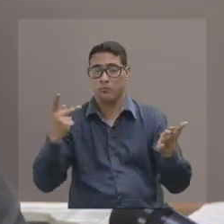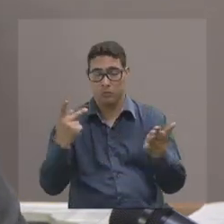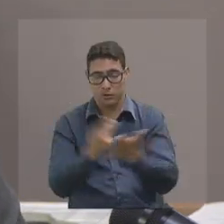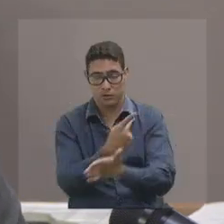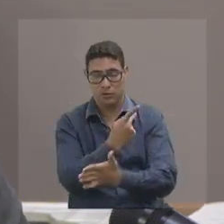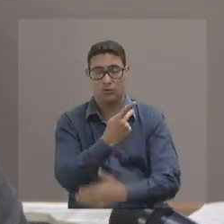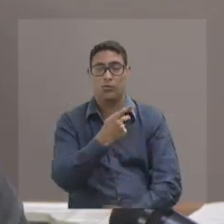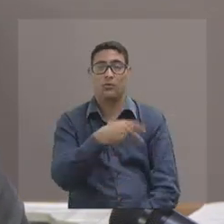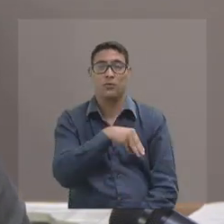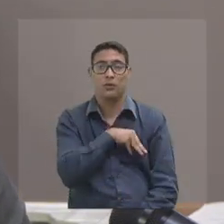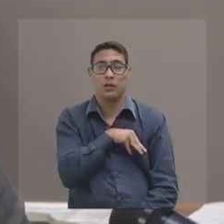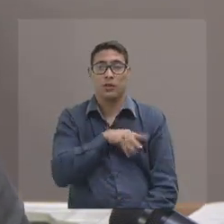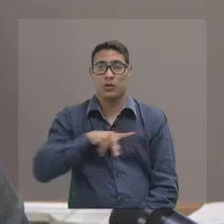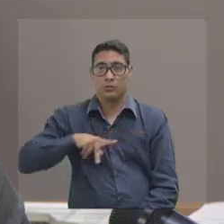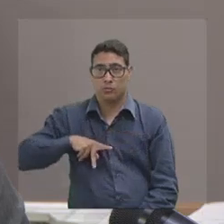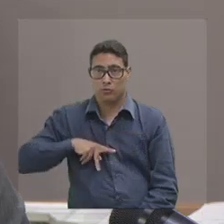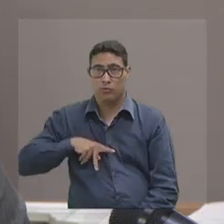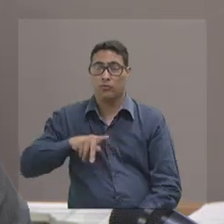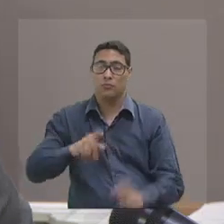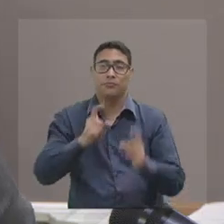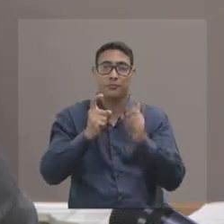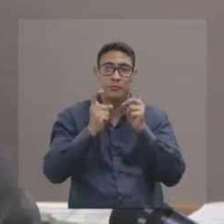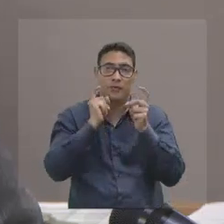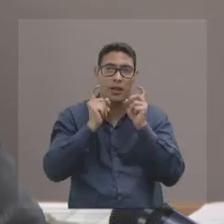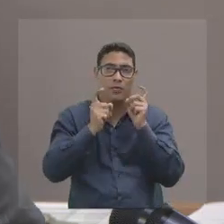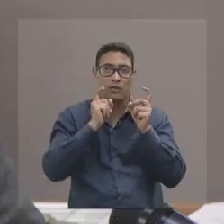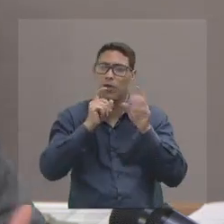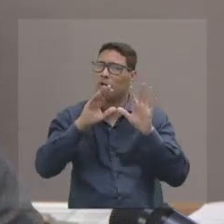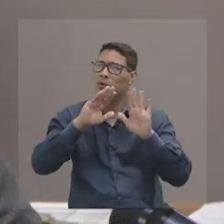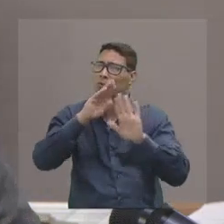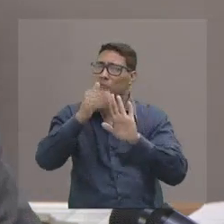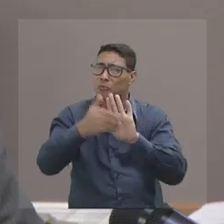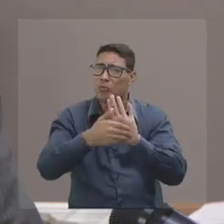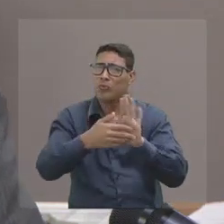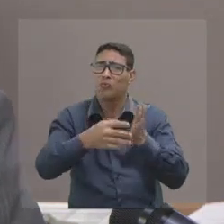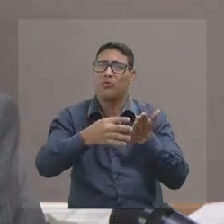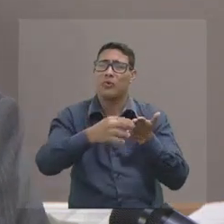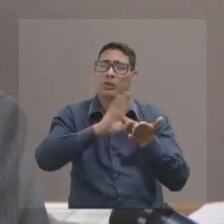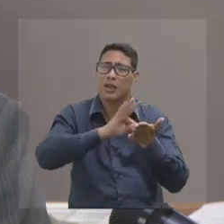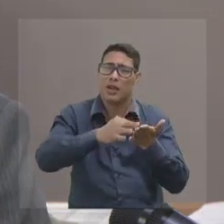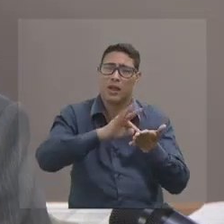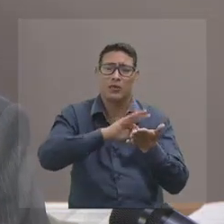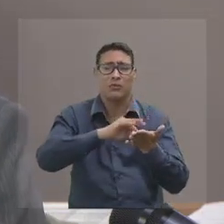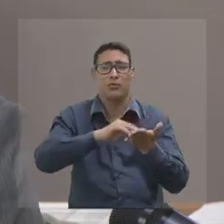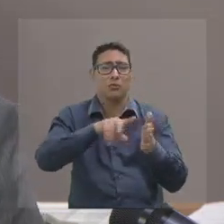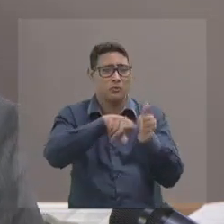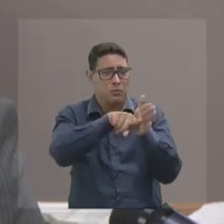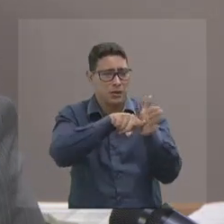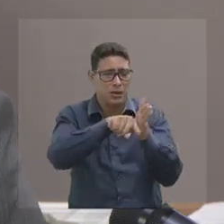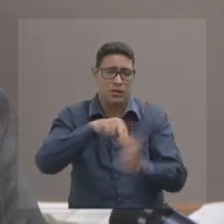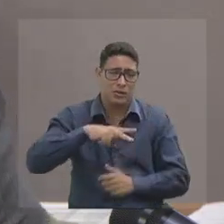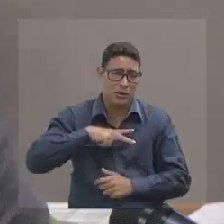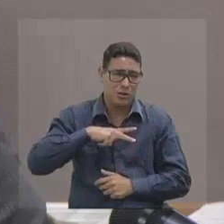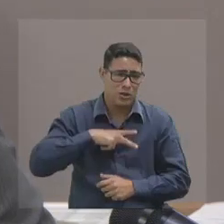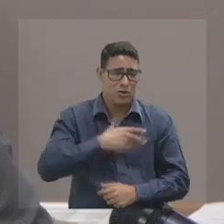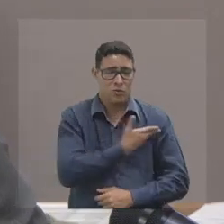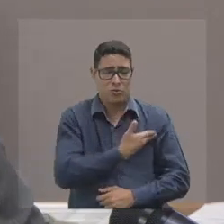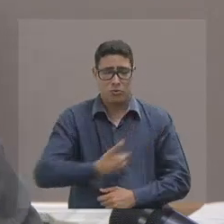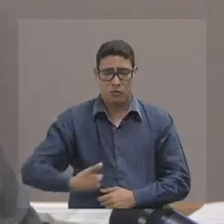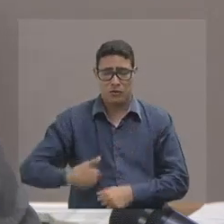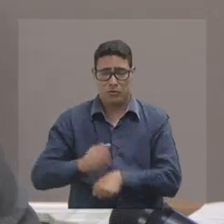Público uma reunião do Ministério Público com todos os técnicos todas as auditorias Independentes com o governo do estado